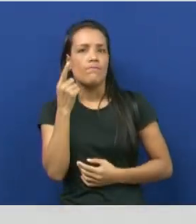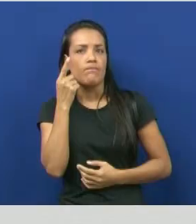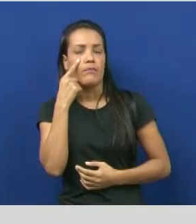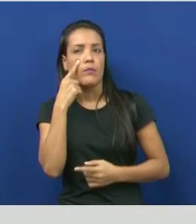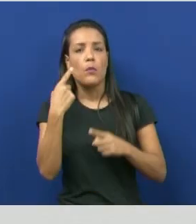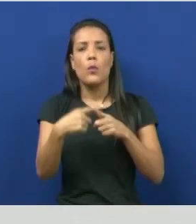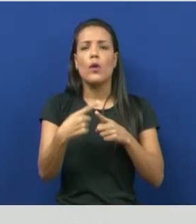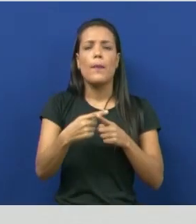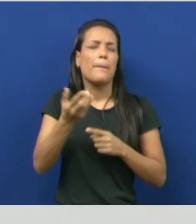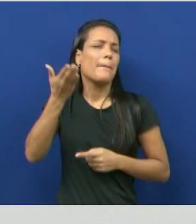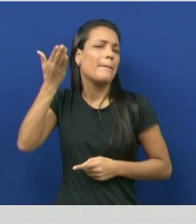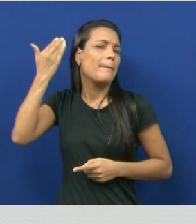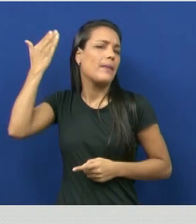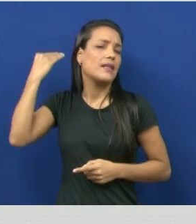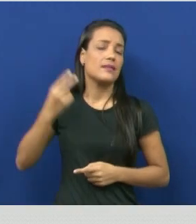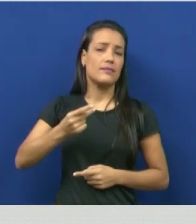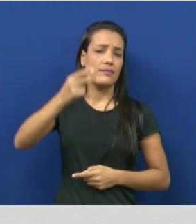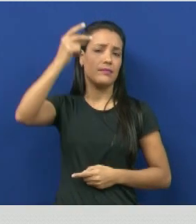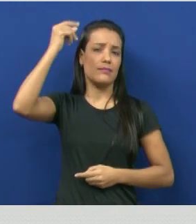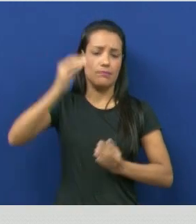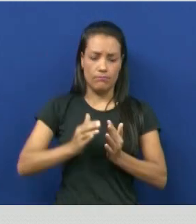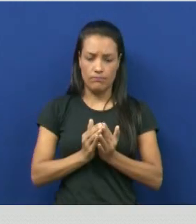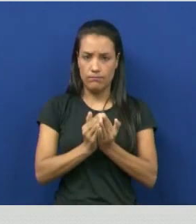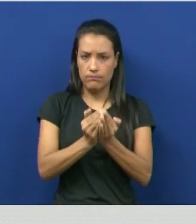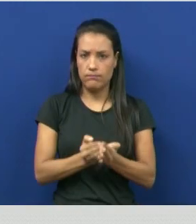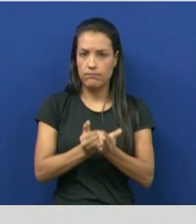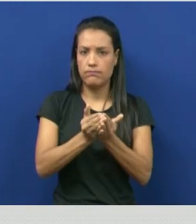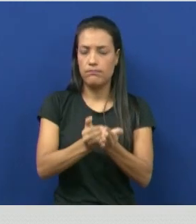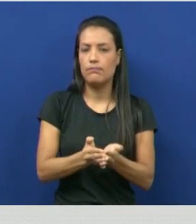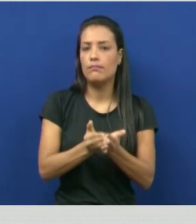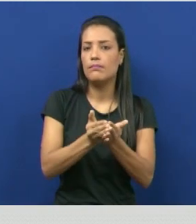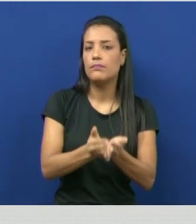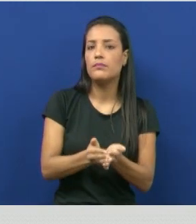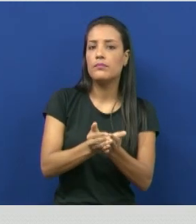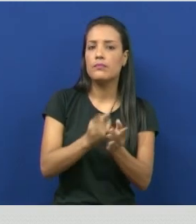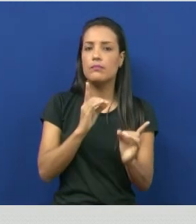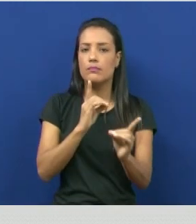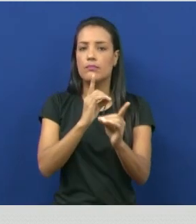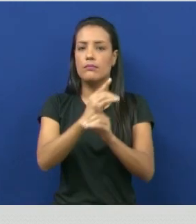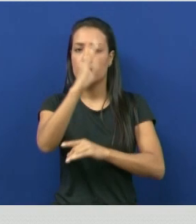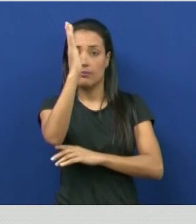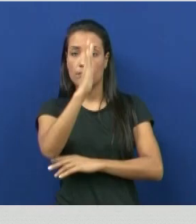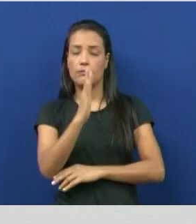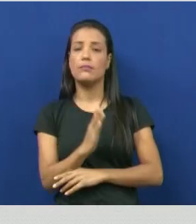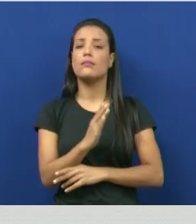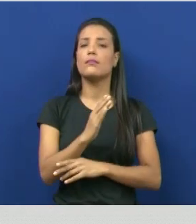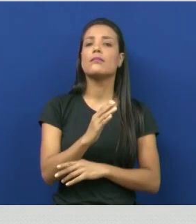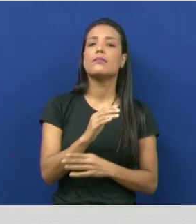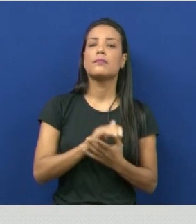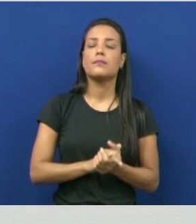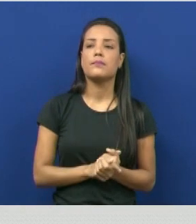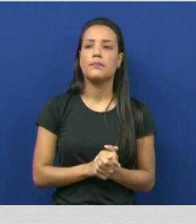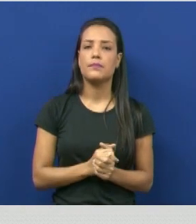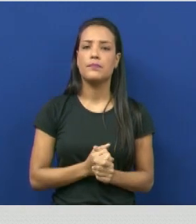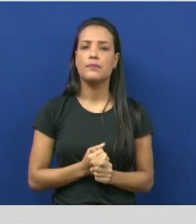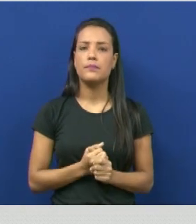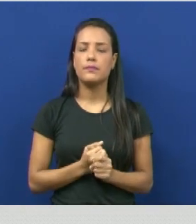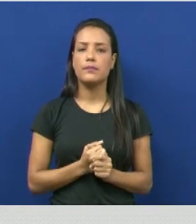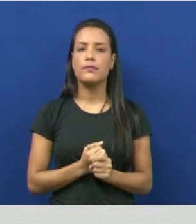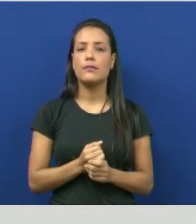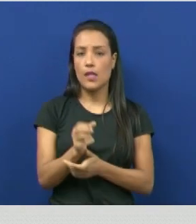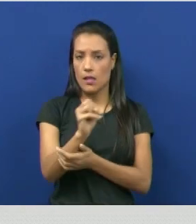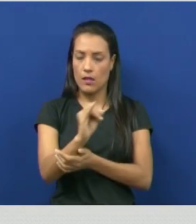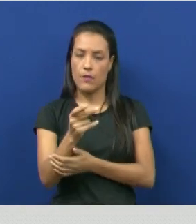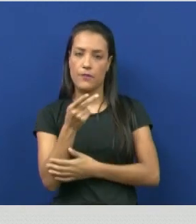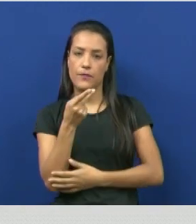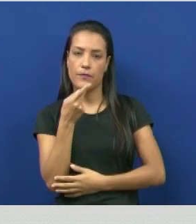espanhóis e portugueses na época dos grandes descobrimentos, tá? Continuando, quando a gente